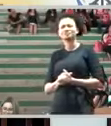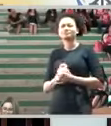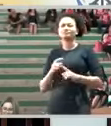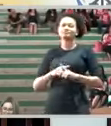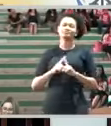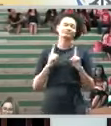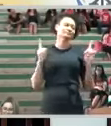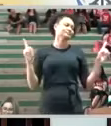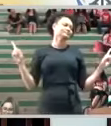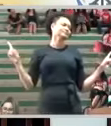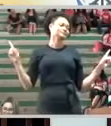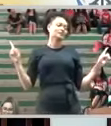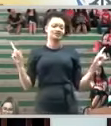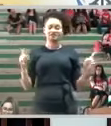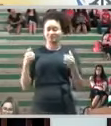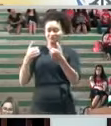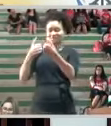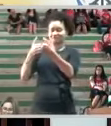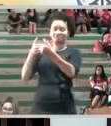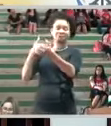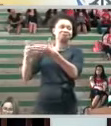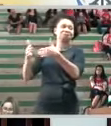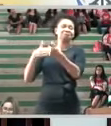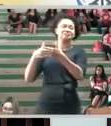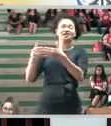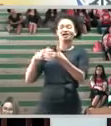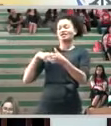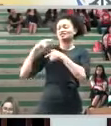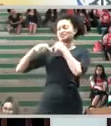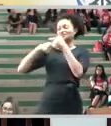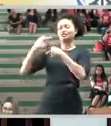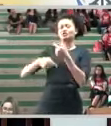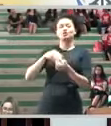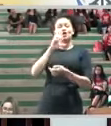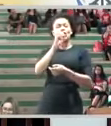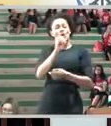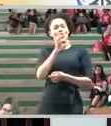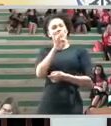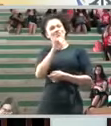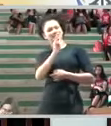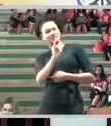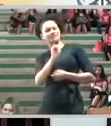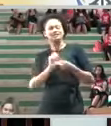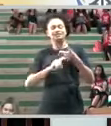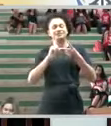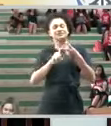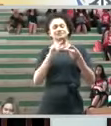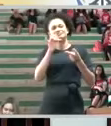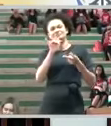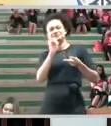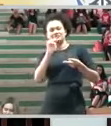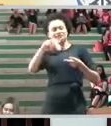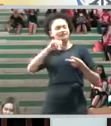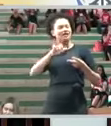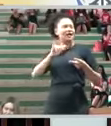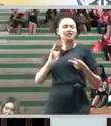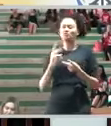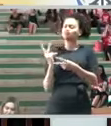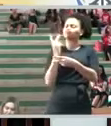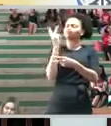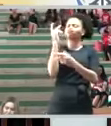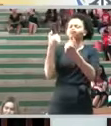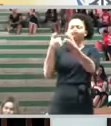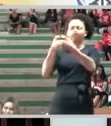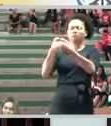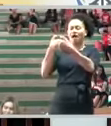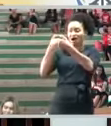Mas a geração do caixote, a geração de Ofni e Fineias, não valorizou a presença de Deus na arca. E a